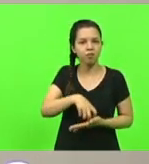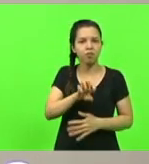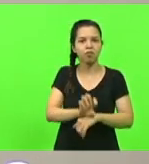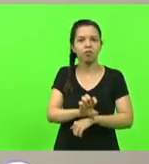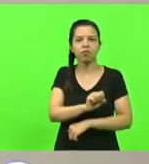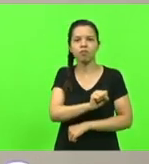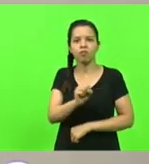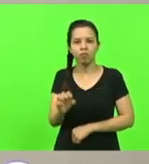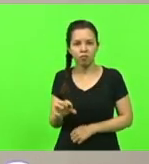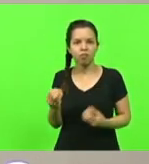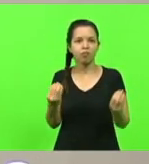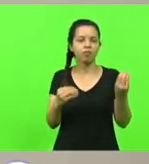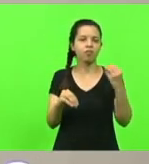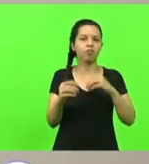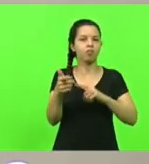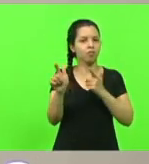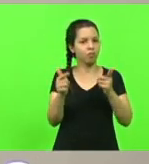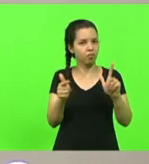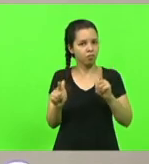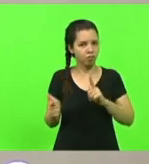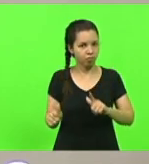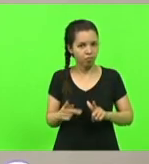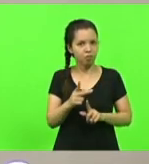estabelece outras providências.